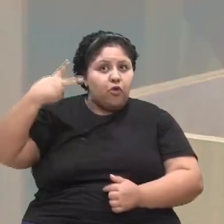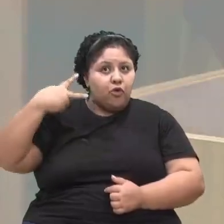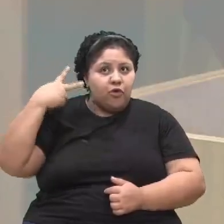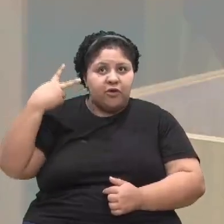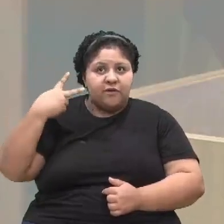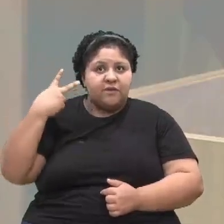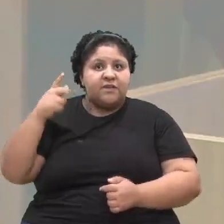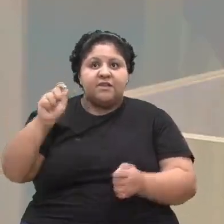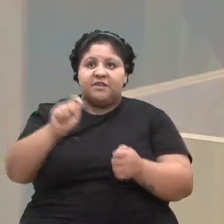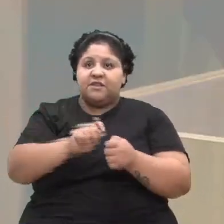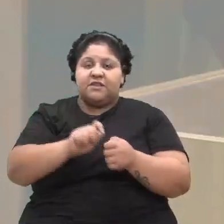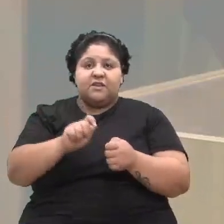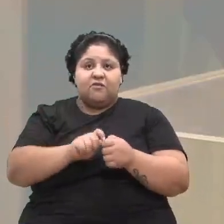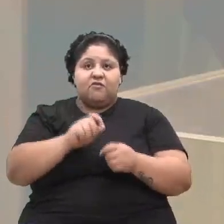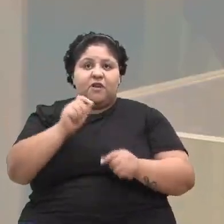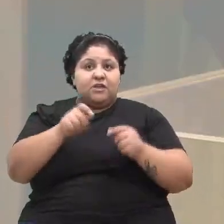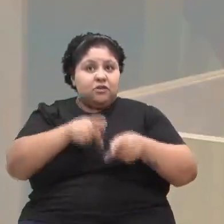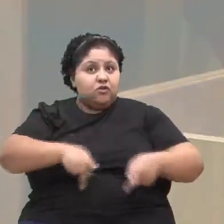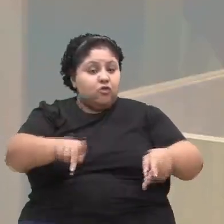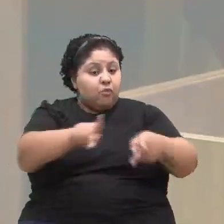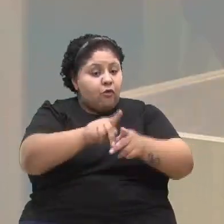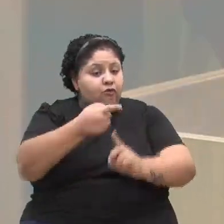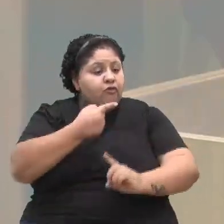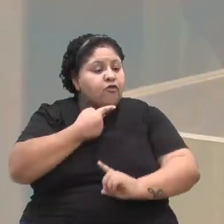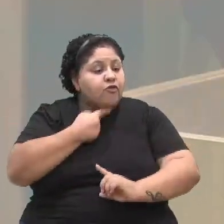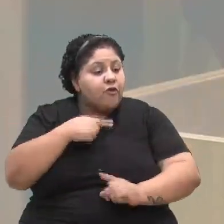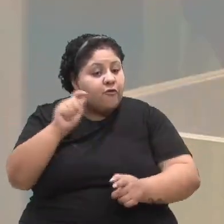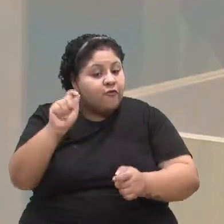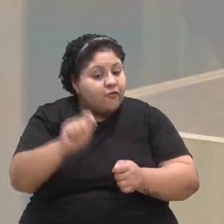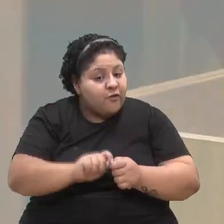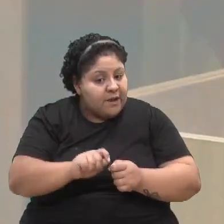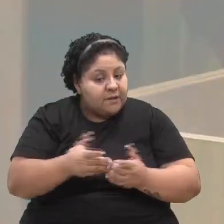não faz aquilo que o povo gostaria que fosse feito,